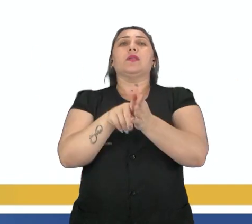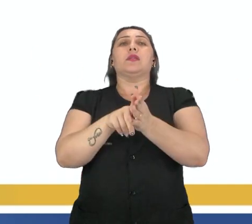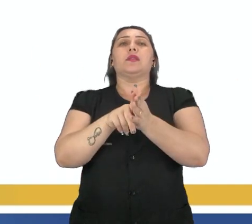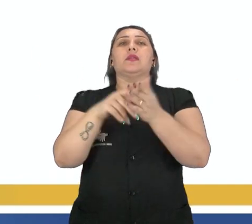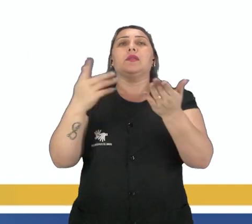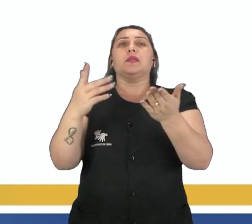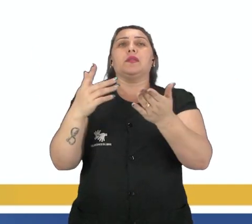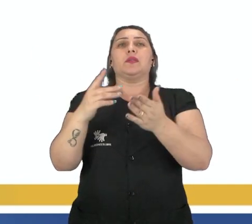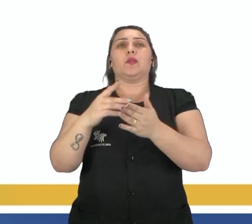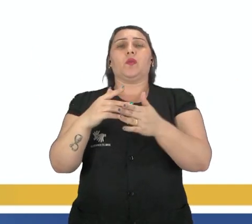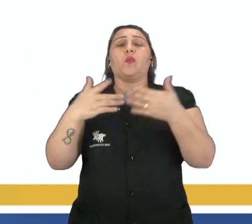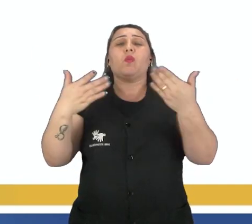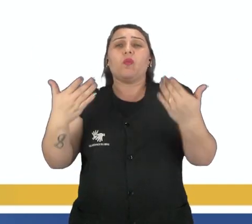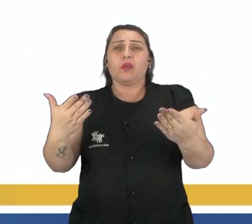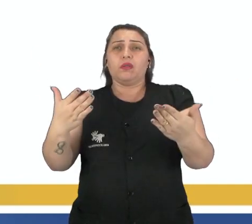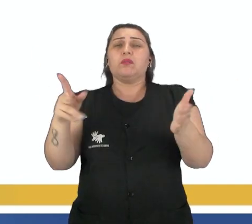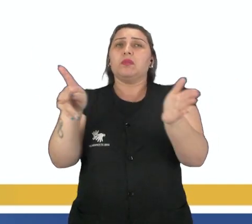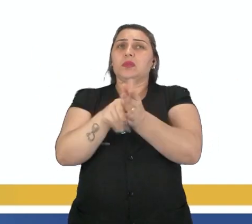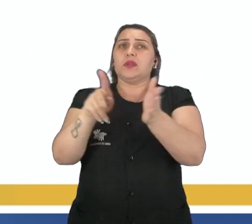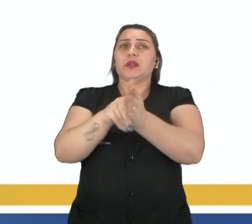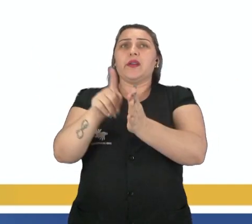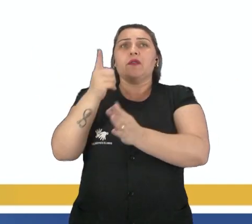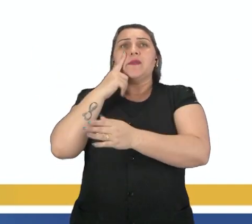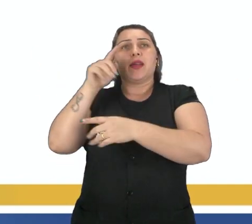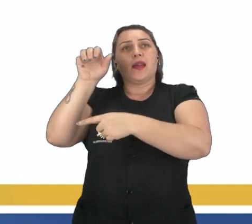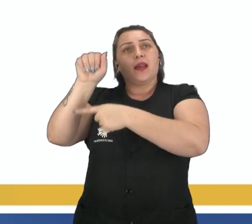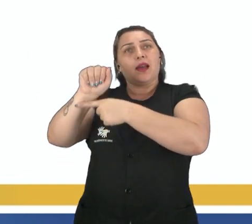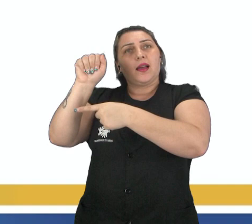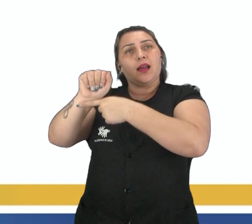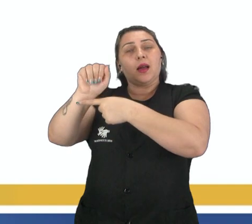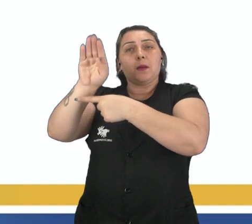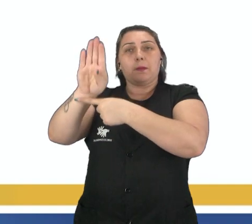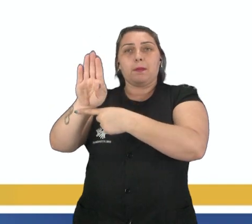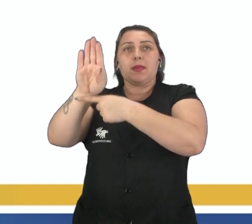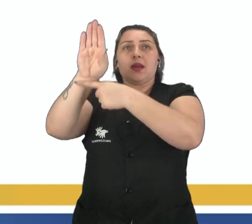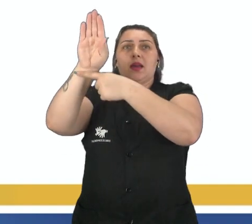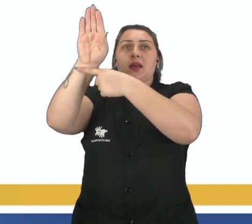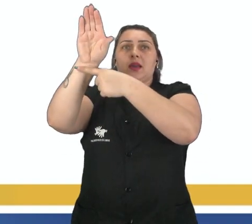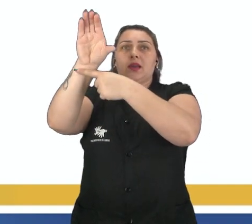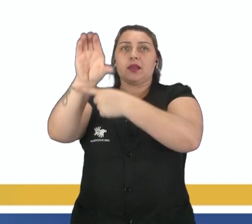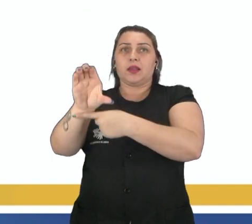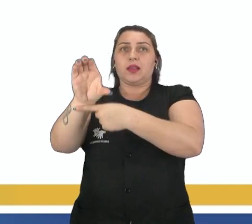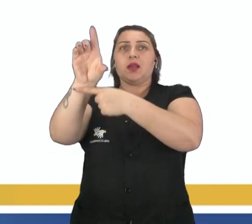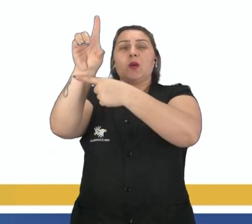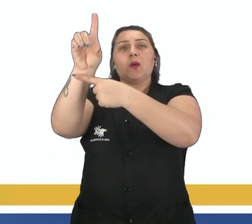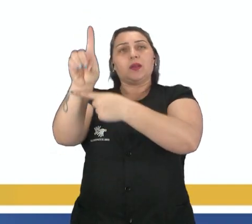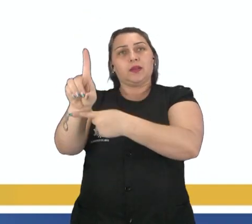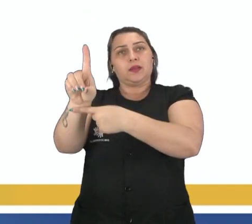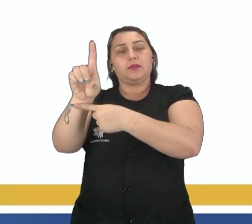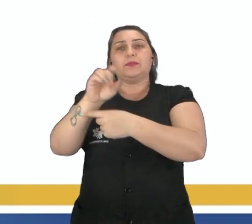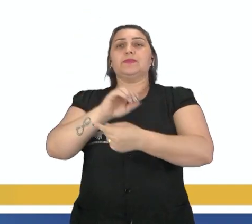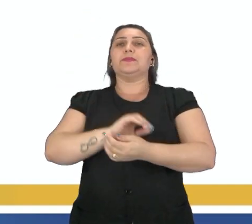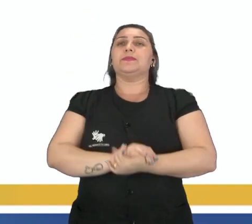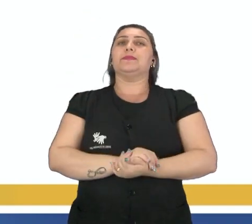esse fenômeno? E aí, qual que é a propriedade que a gente observa que alguns materiais afundam e outros flutuam?